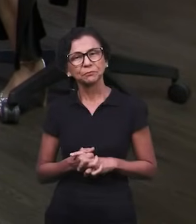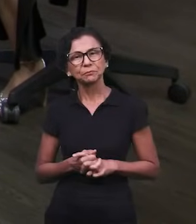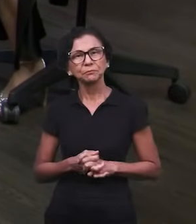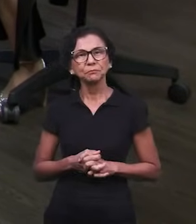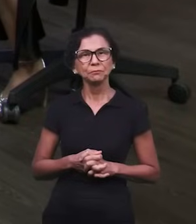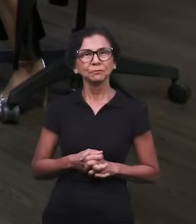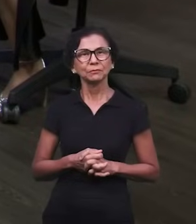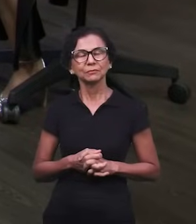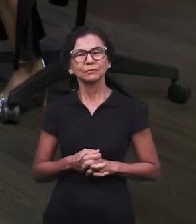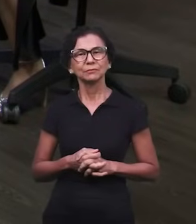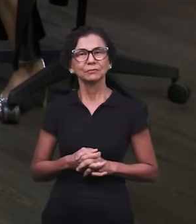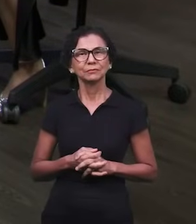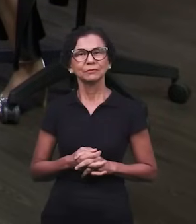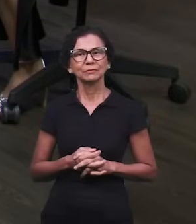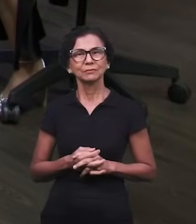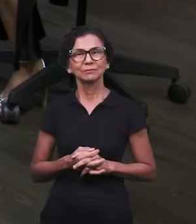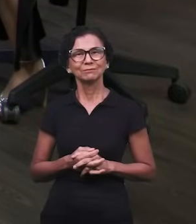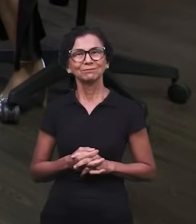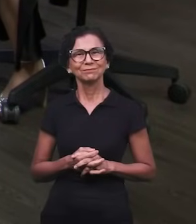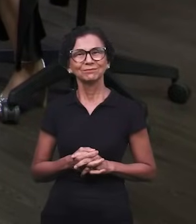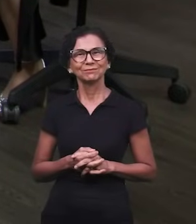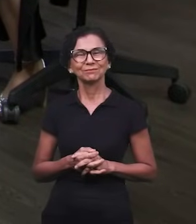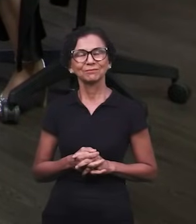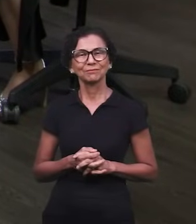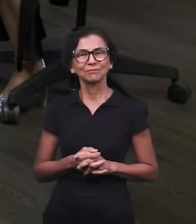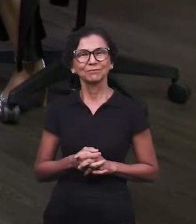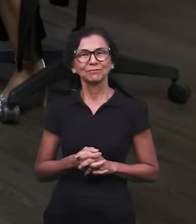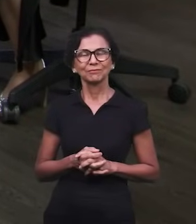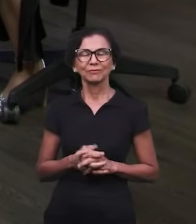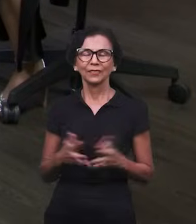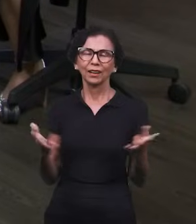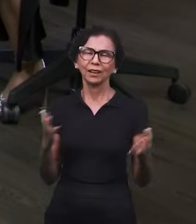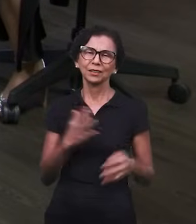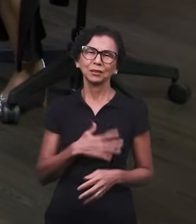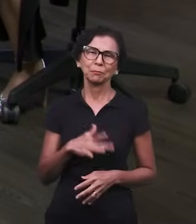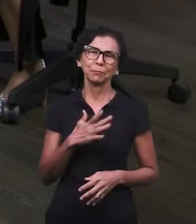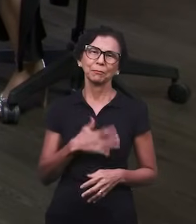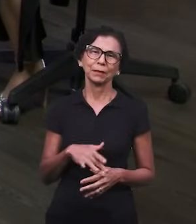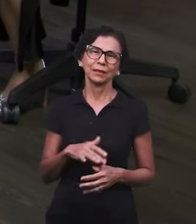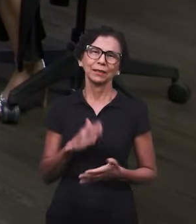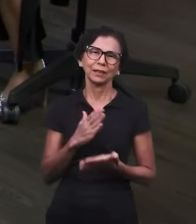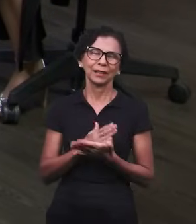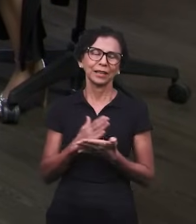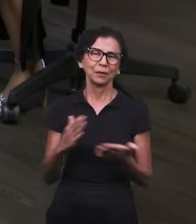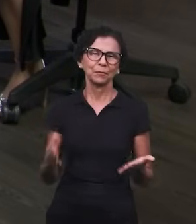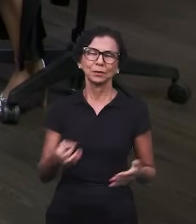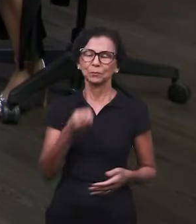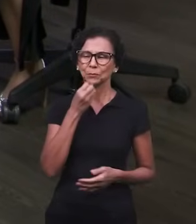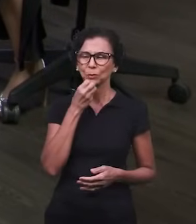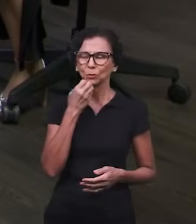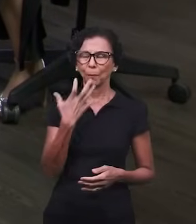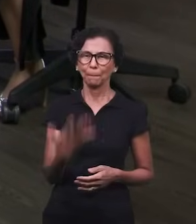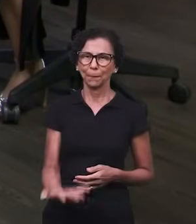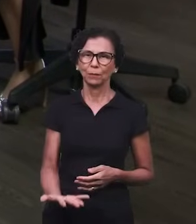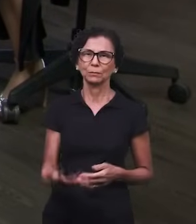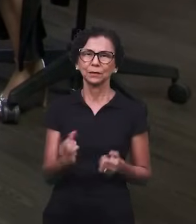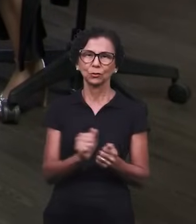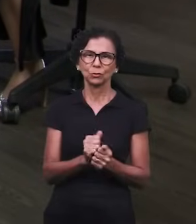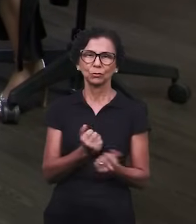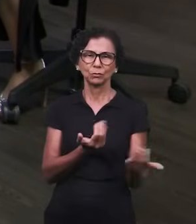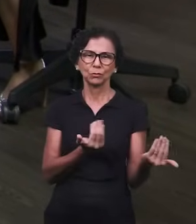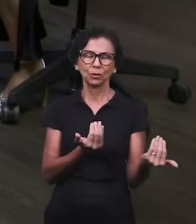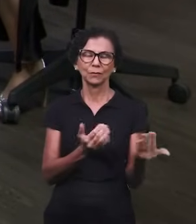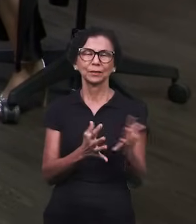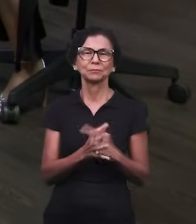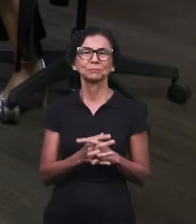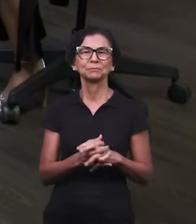vou lançar a mão do lugar comum, do que eu sempre falo. É uma pena que está acabando, porque é muito bom fazer programa com jovens.